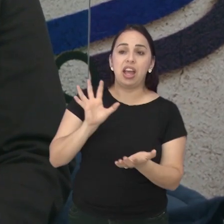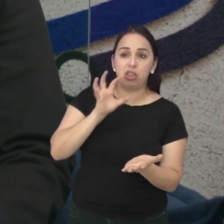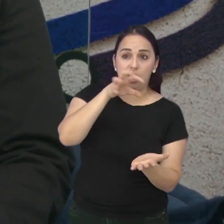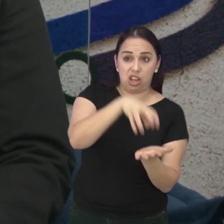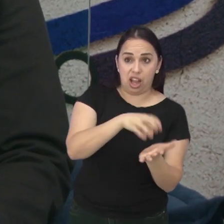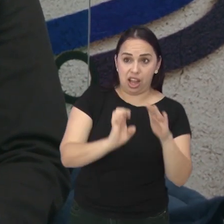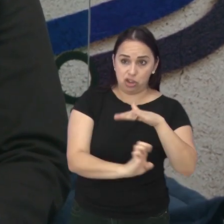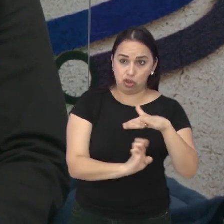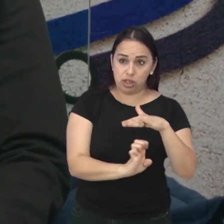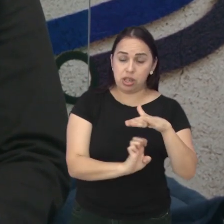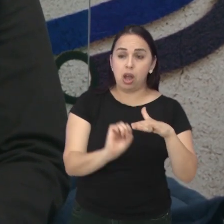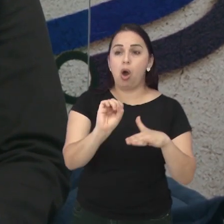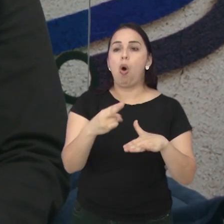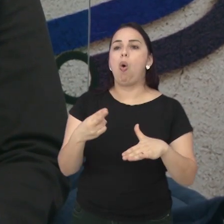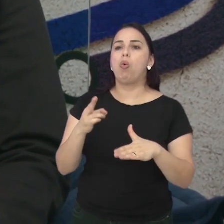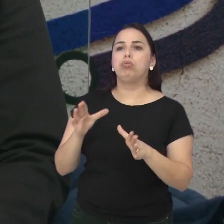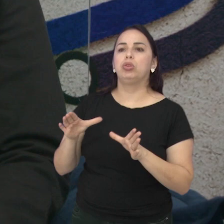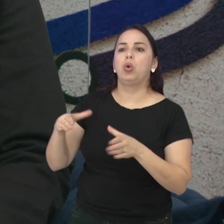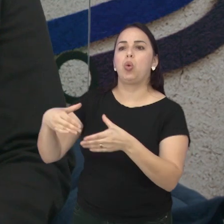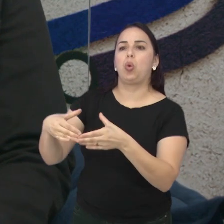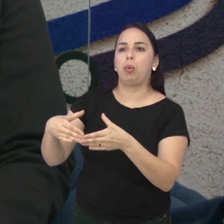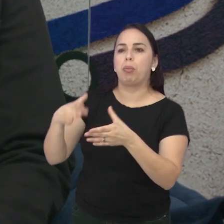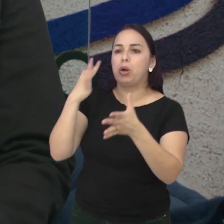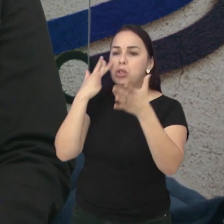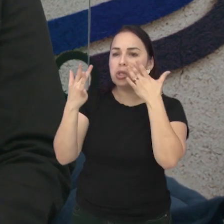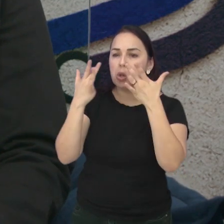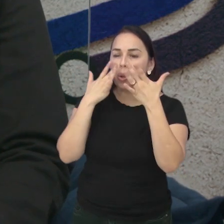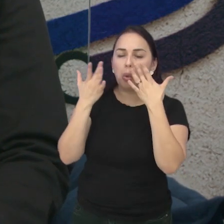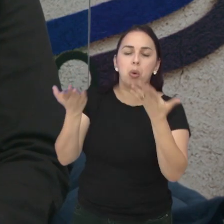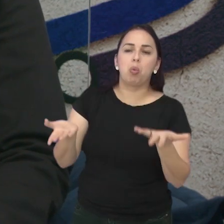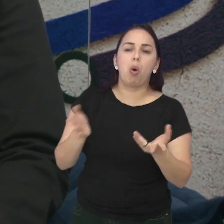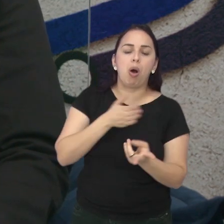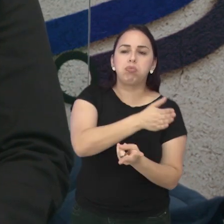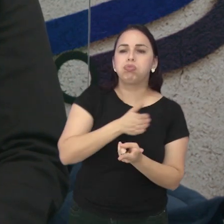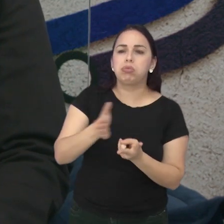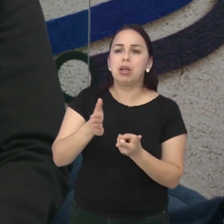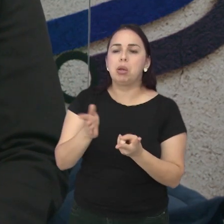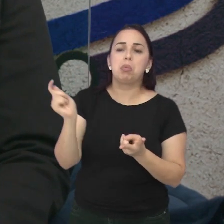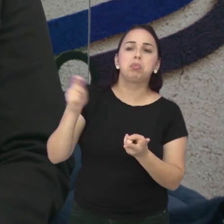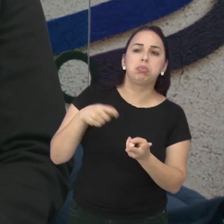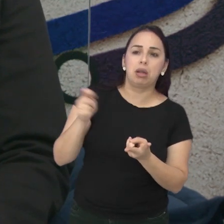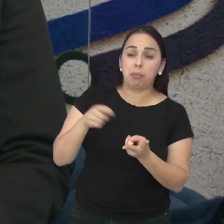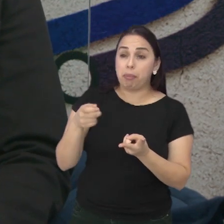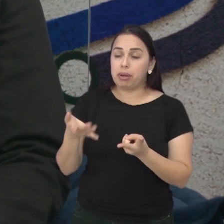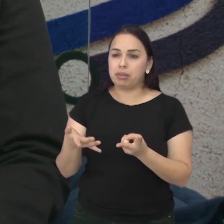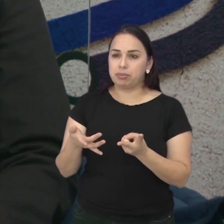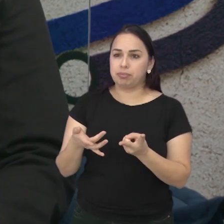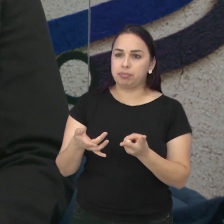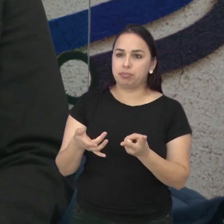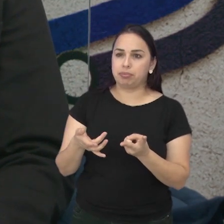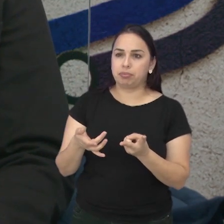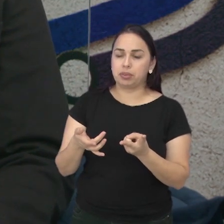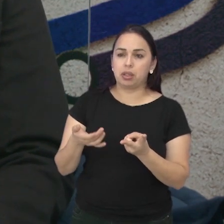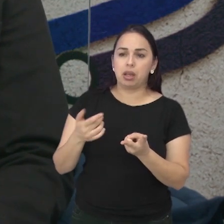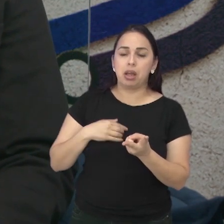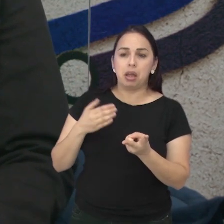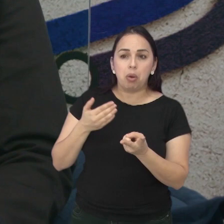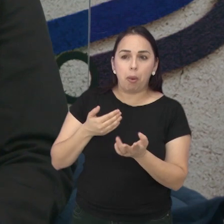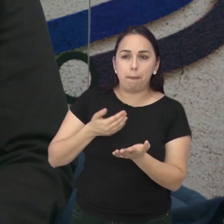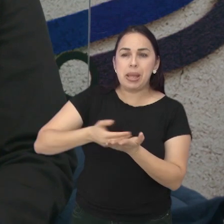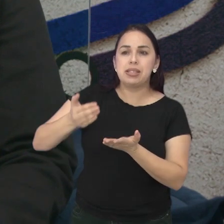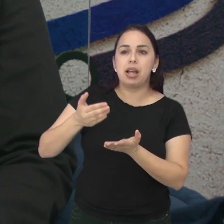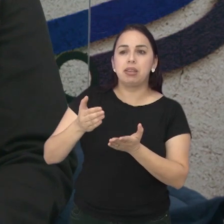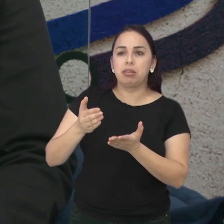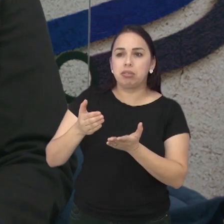das agências, ou o caminho teatral, né, eu digo teatro de grupo, é possível ele também iniciar